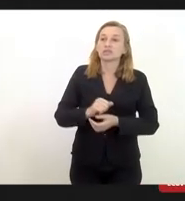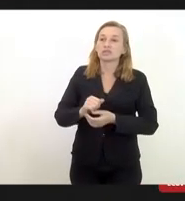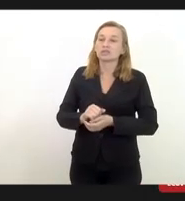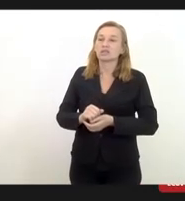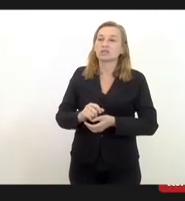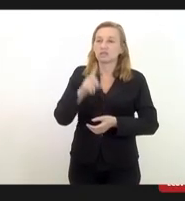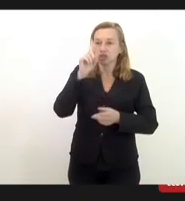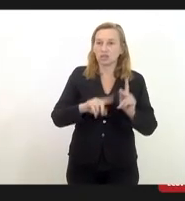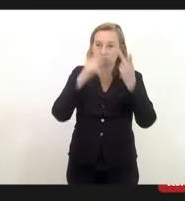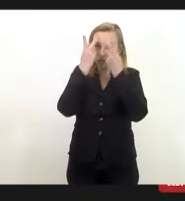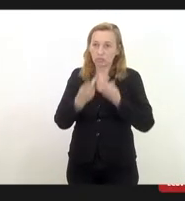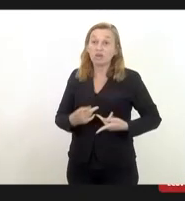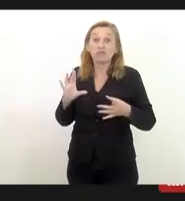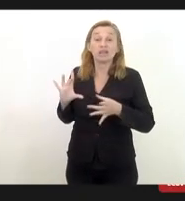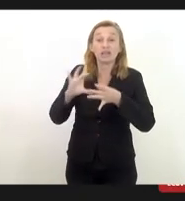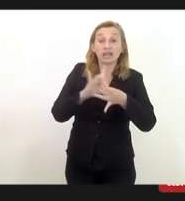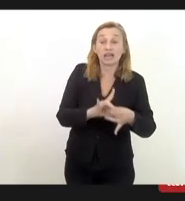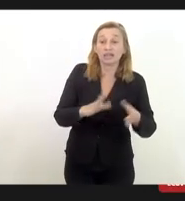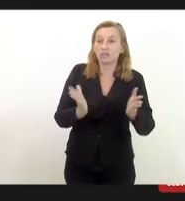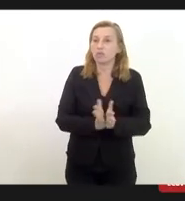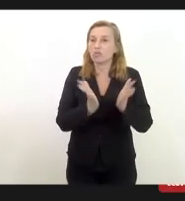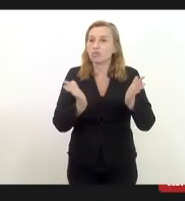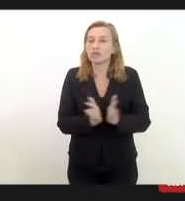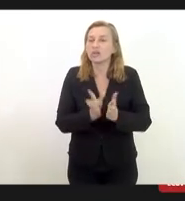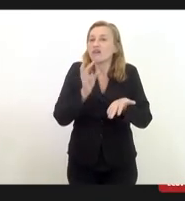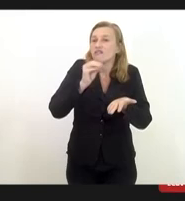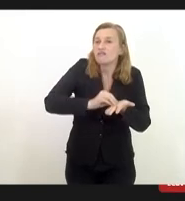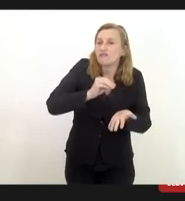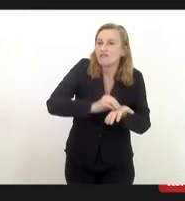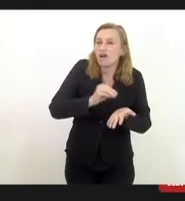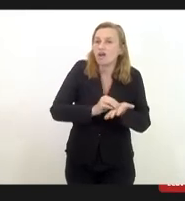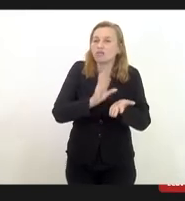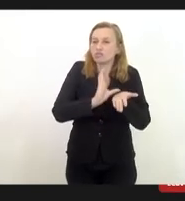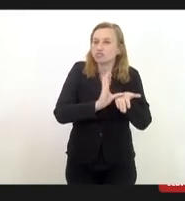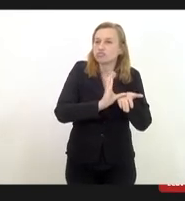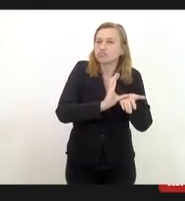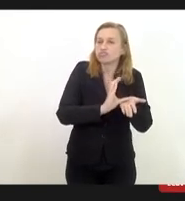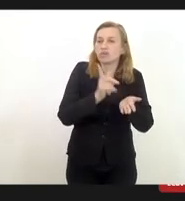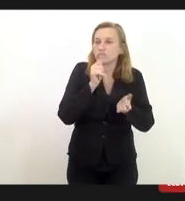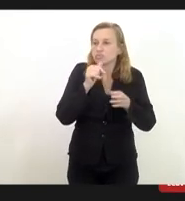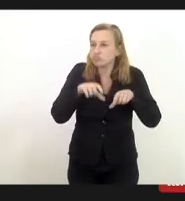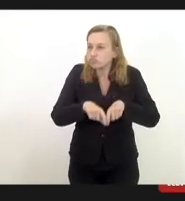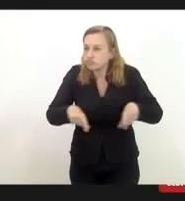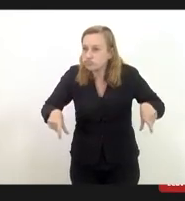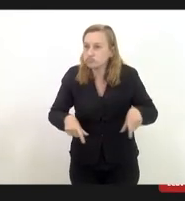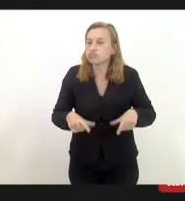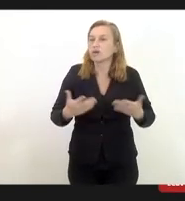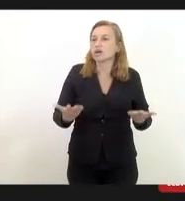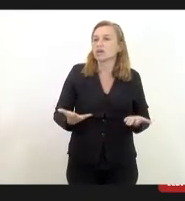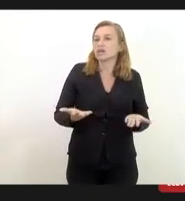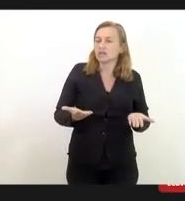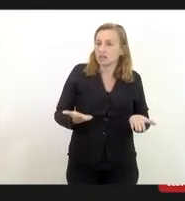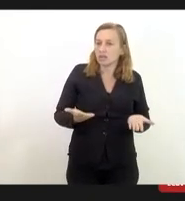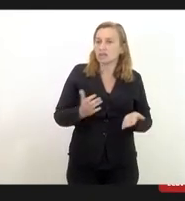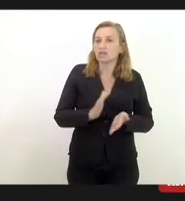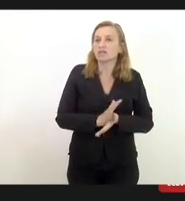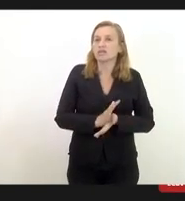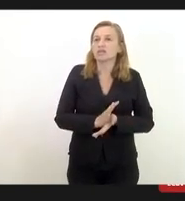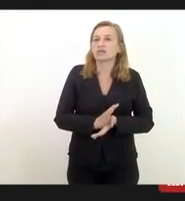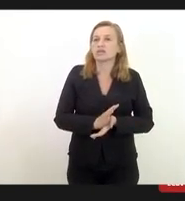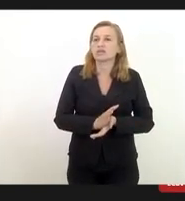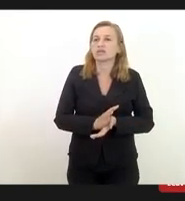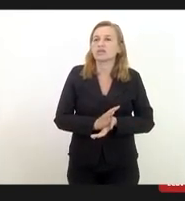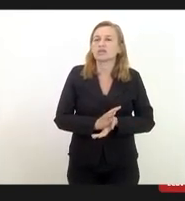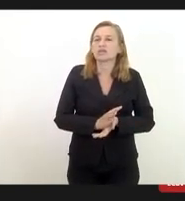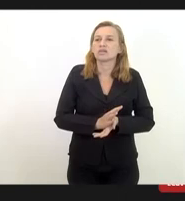pobreza, com falta de saneamento básico, atingindo populações marginalizadas, privadas de